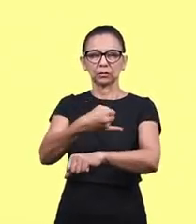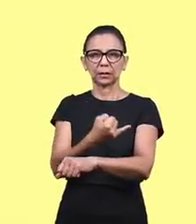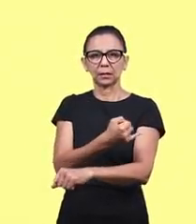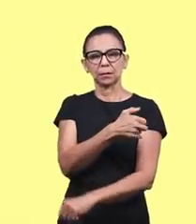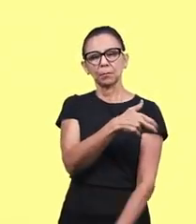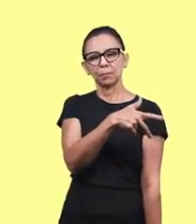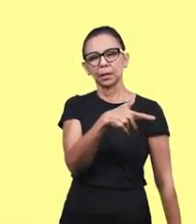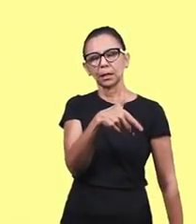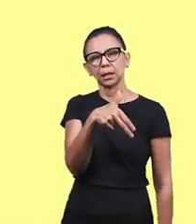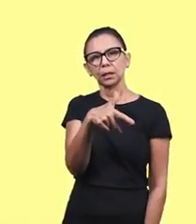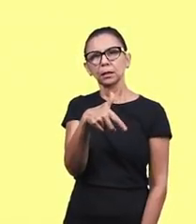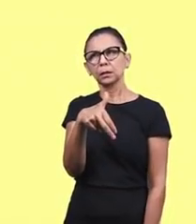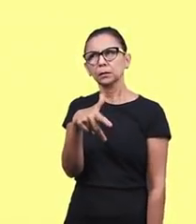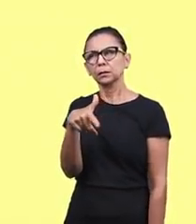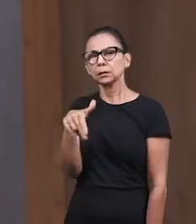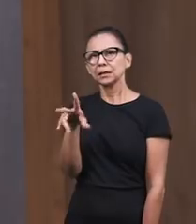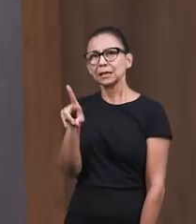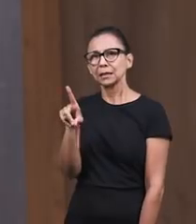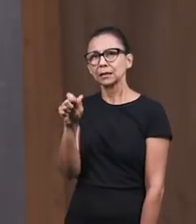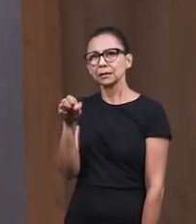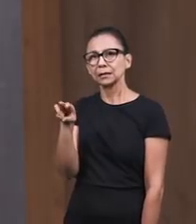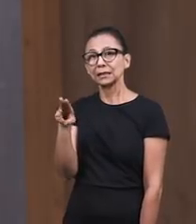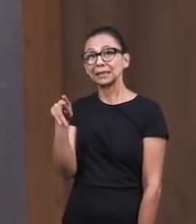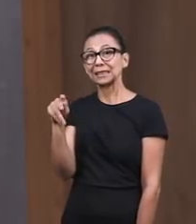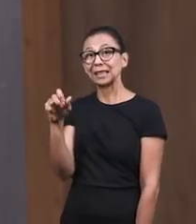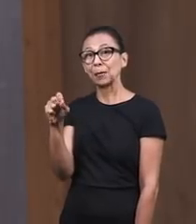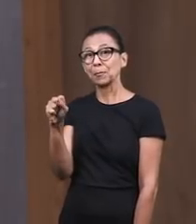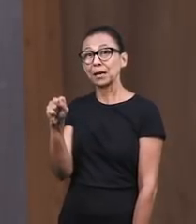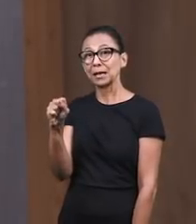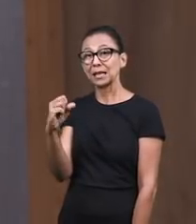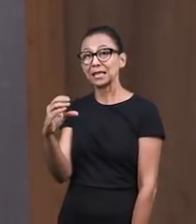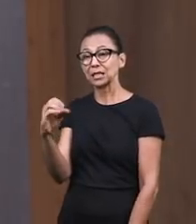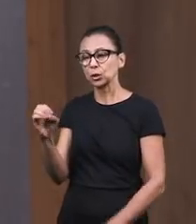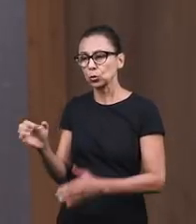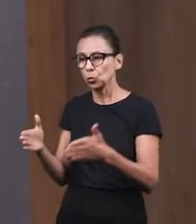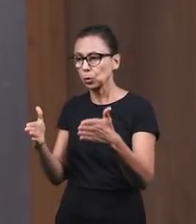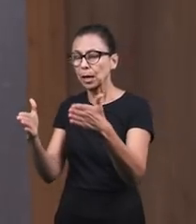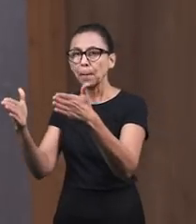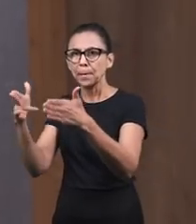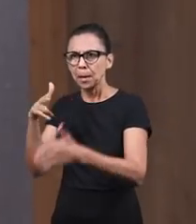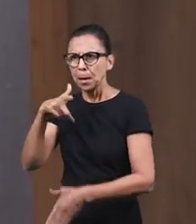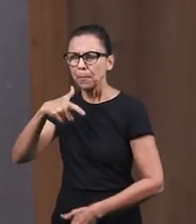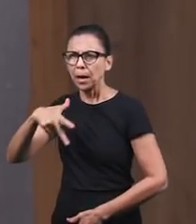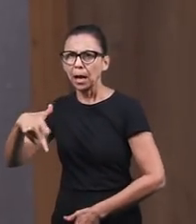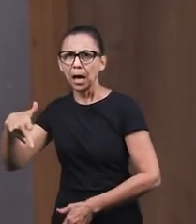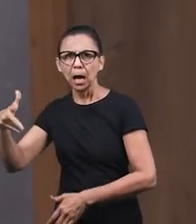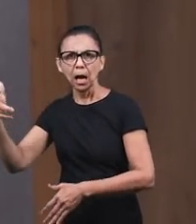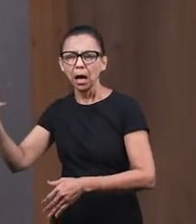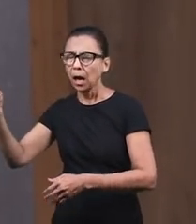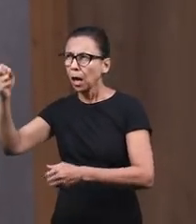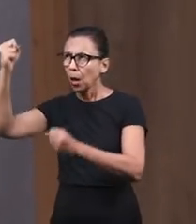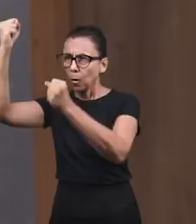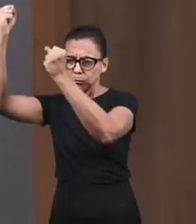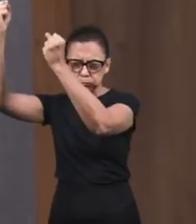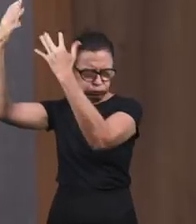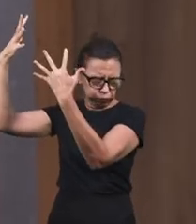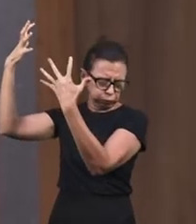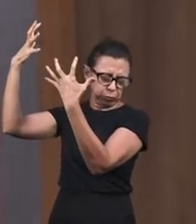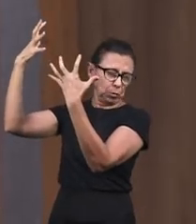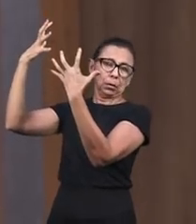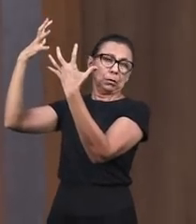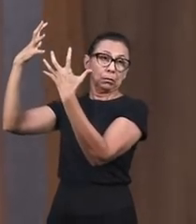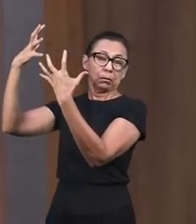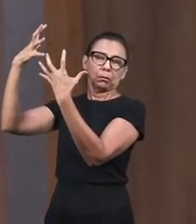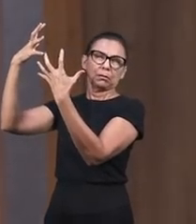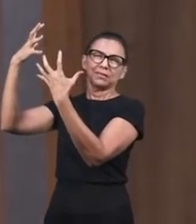Jerusalém para Damasco e, nesse momento, uma luz muito forte brilhou no caminho de Paulo. E esta luz